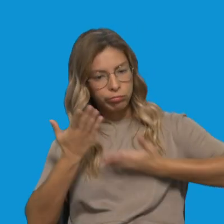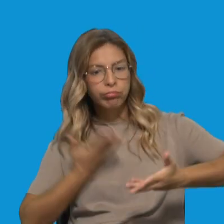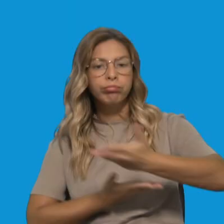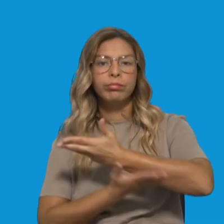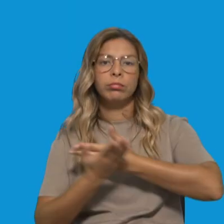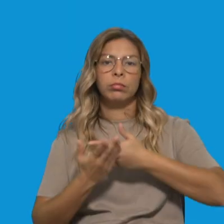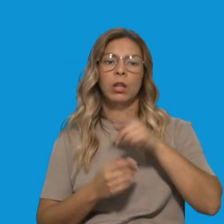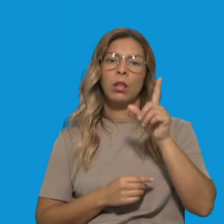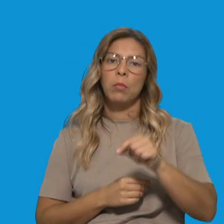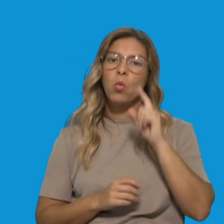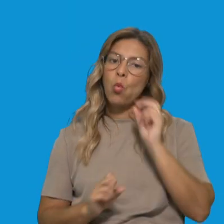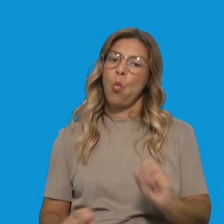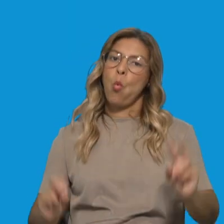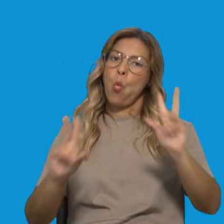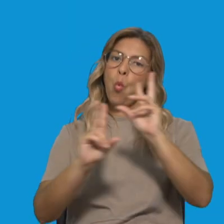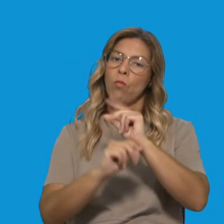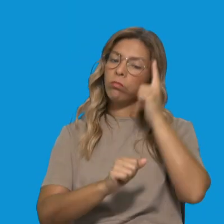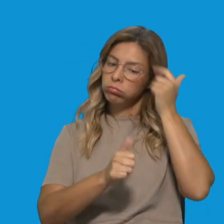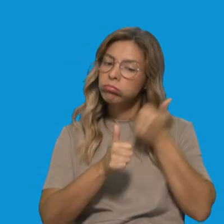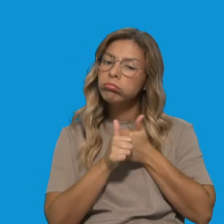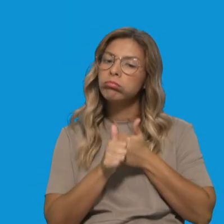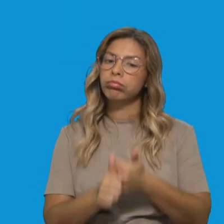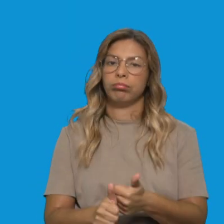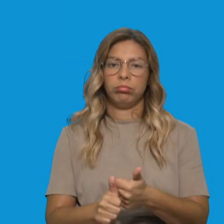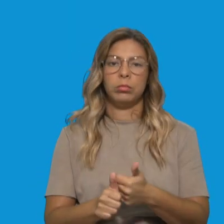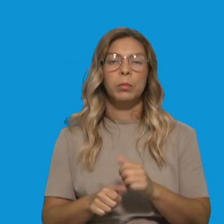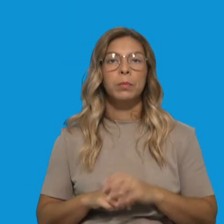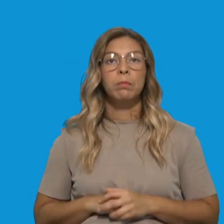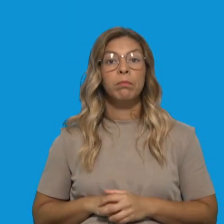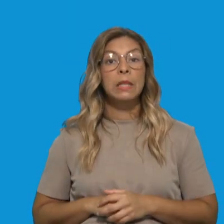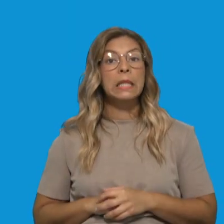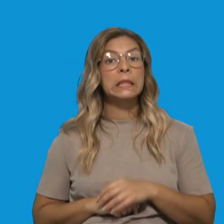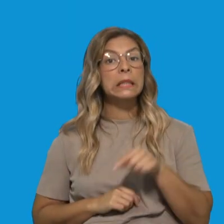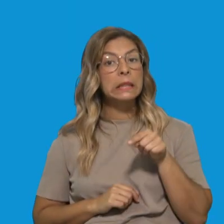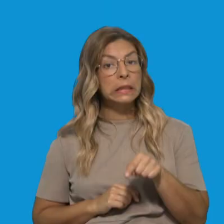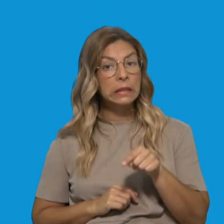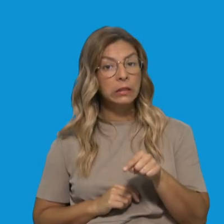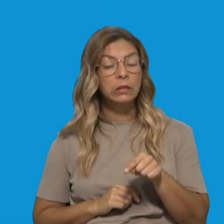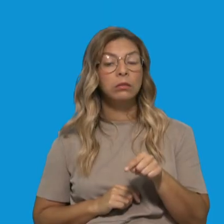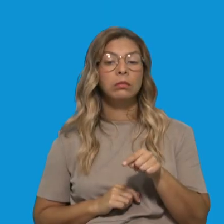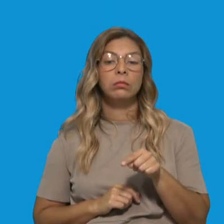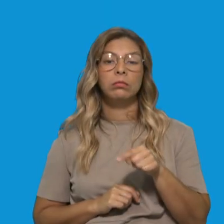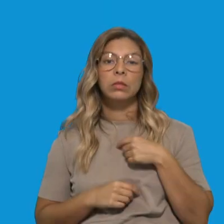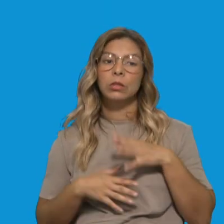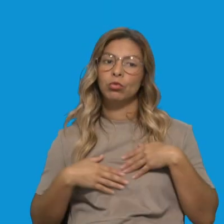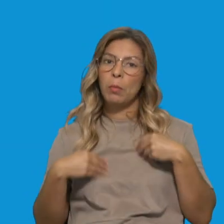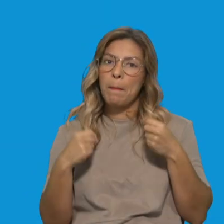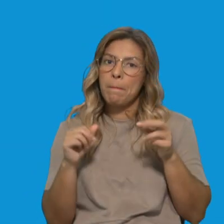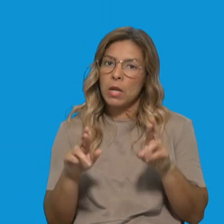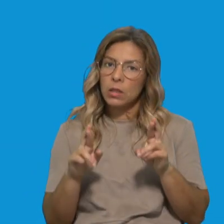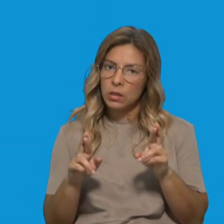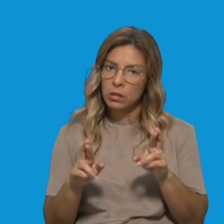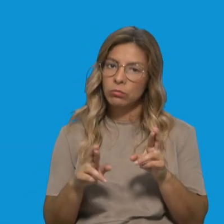novos horizontes para a nossa caminhada. E a esperança que nos vem do Cristo